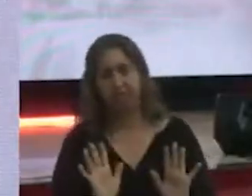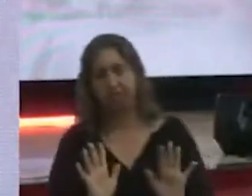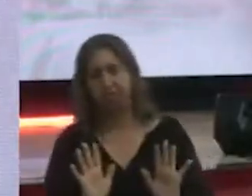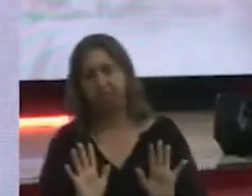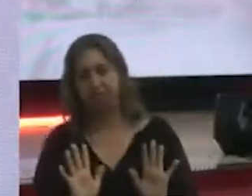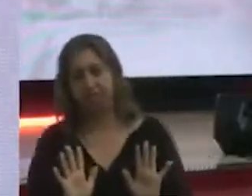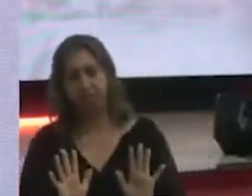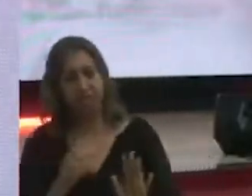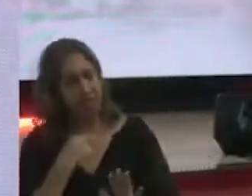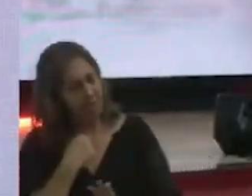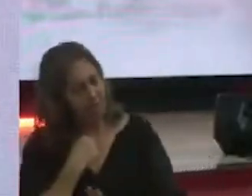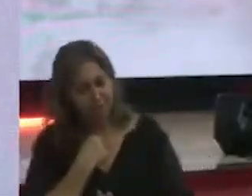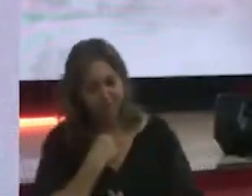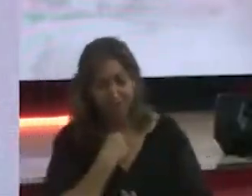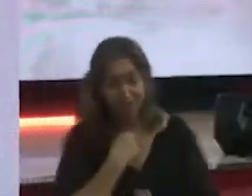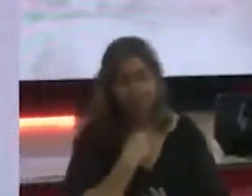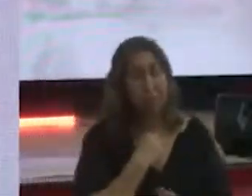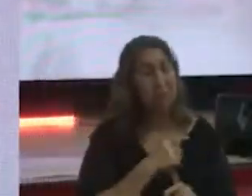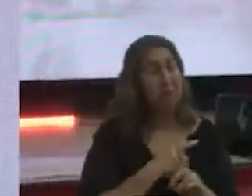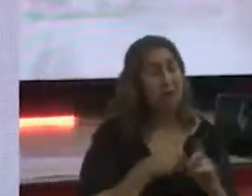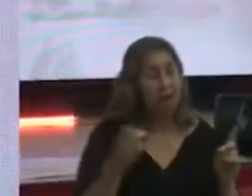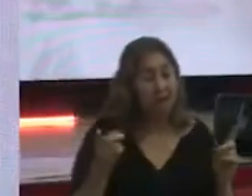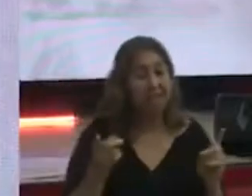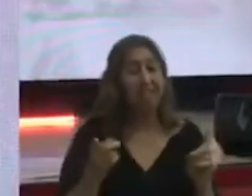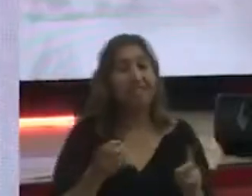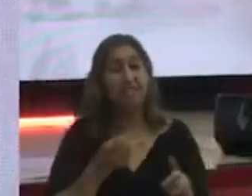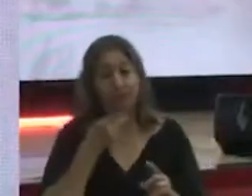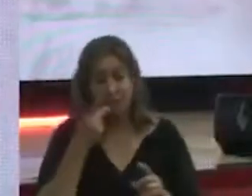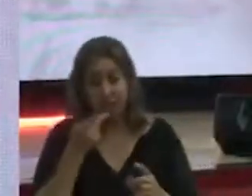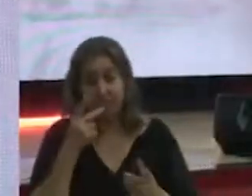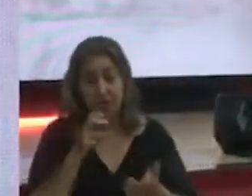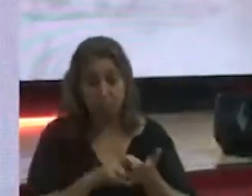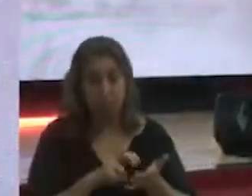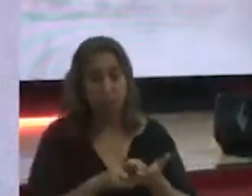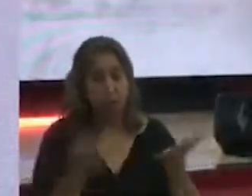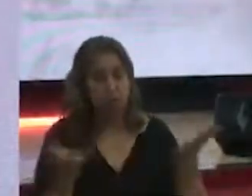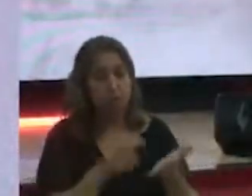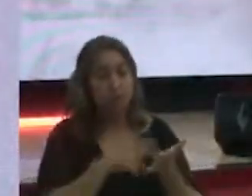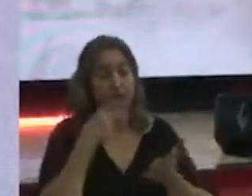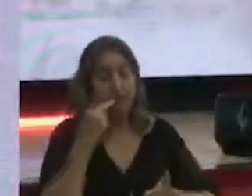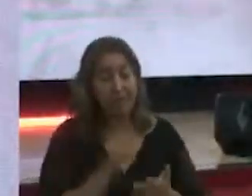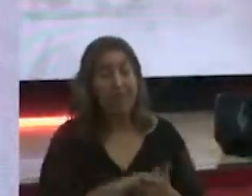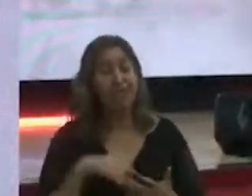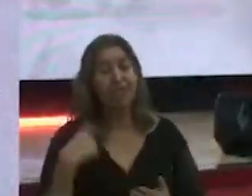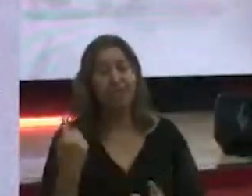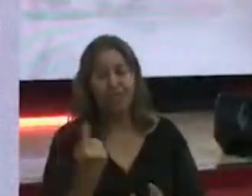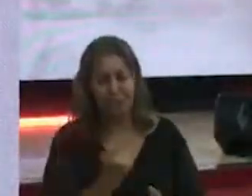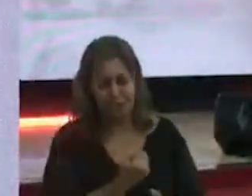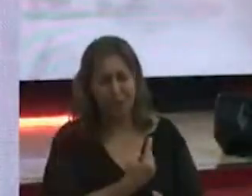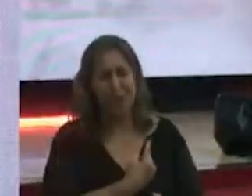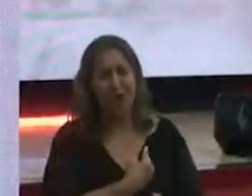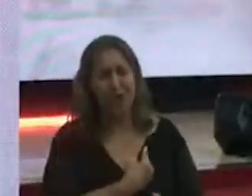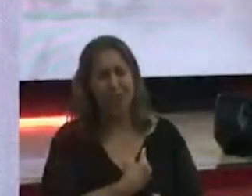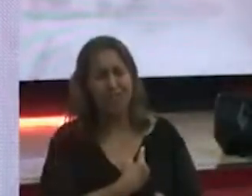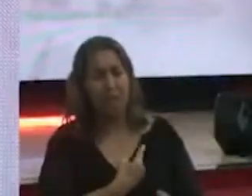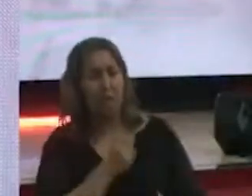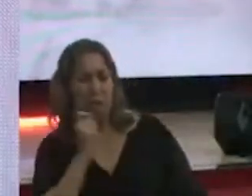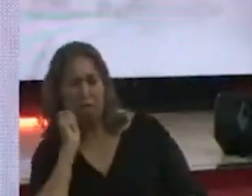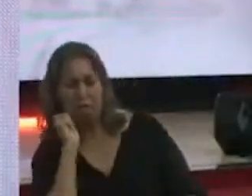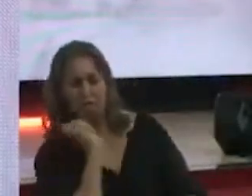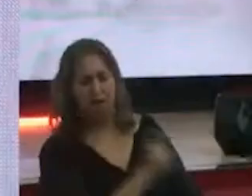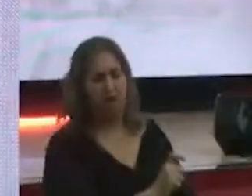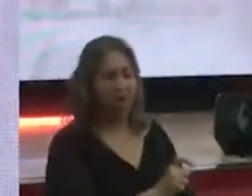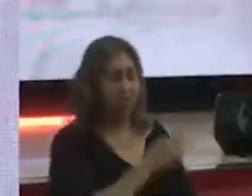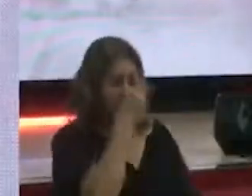manhã que infelizmente e eu digo isso infelizmente nós ferimos as pessoas que